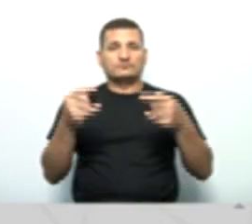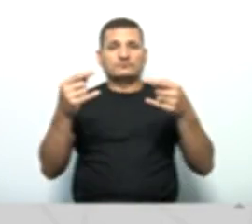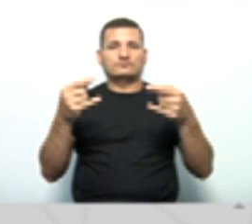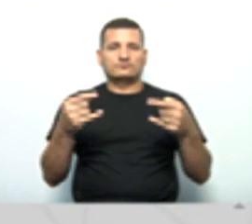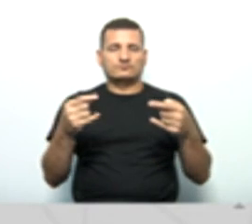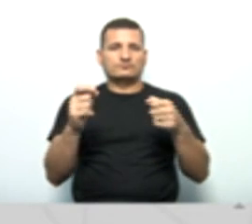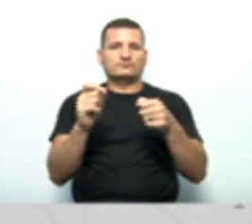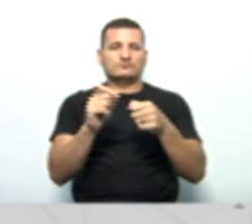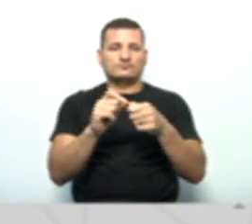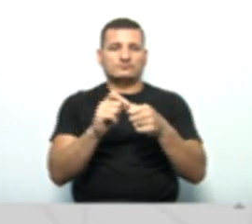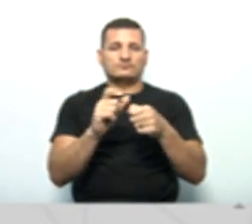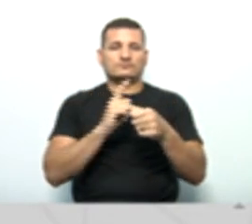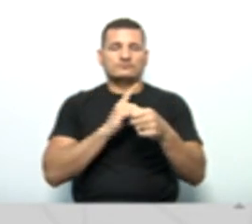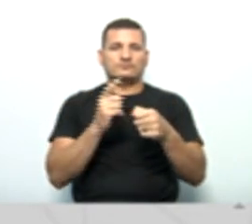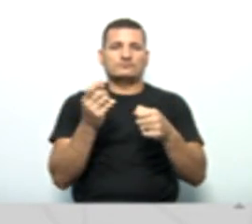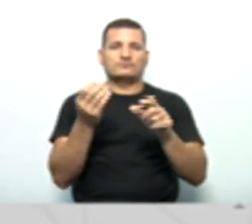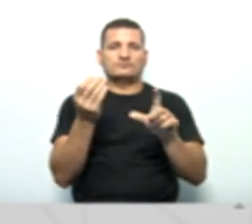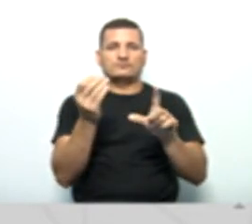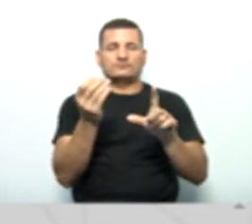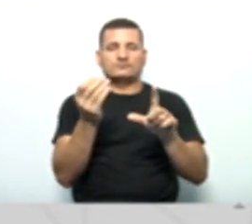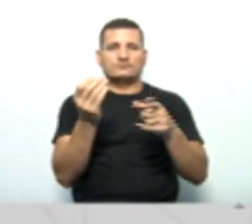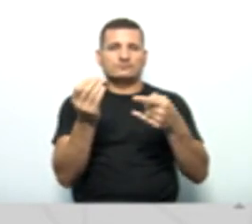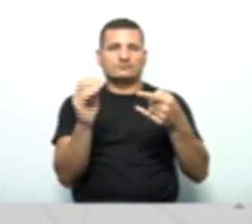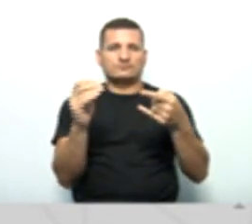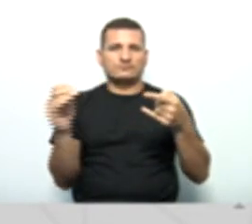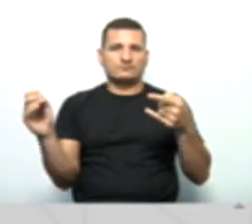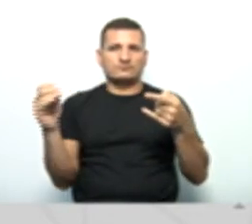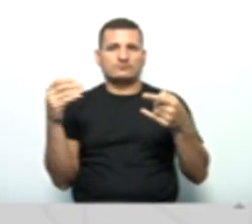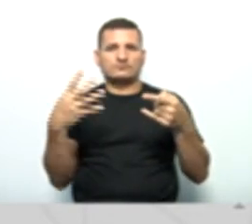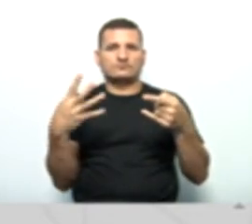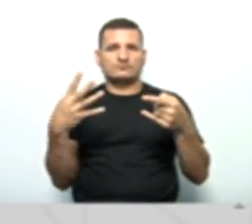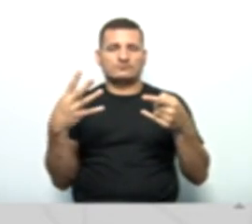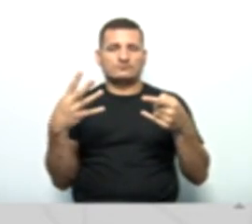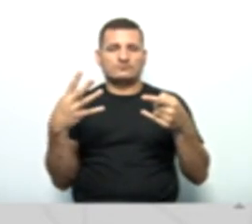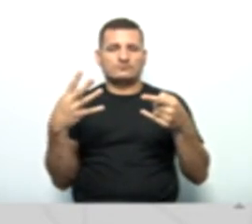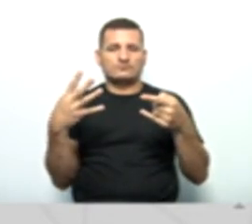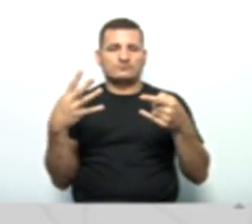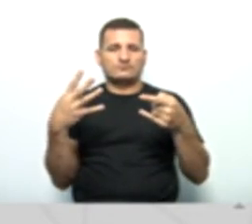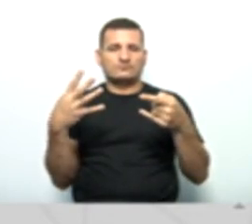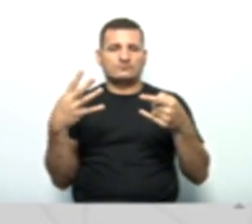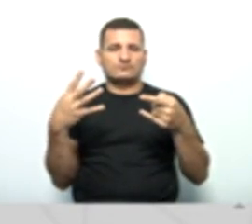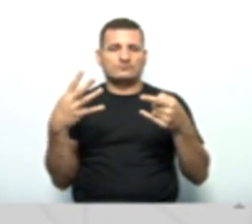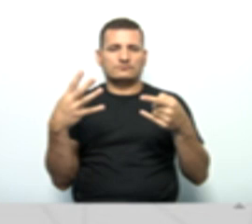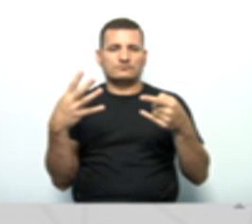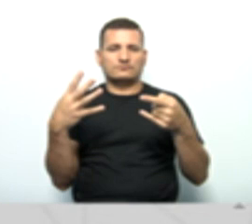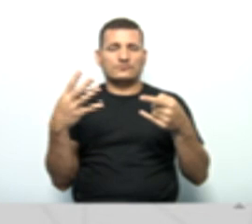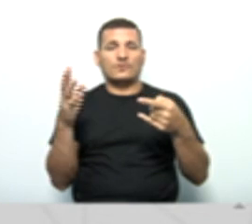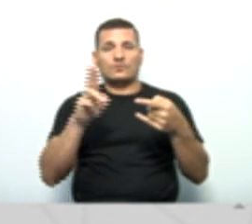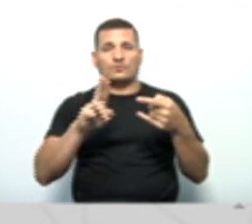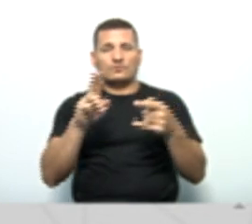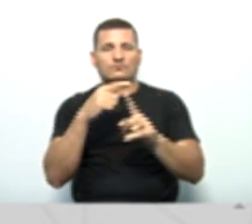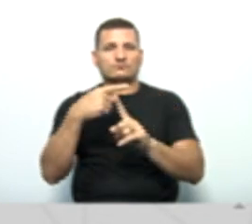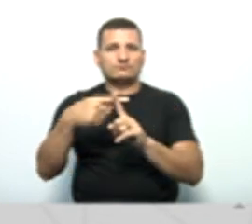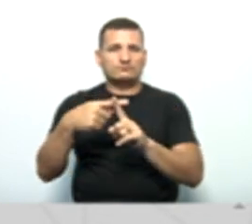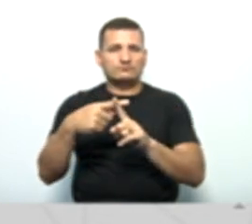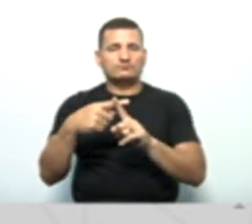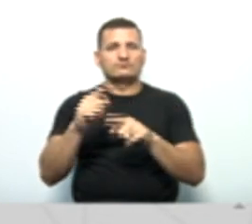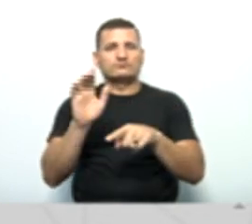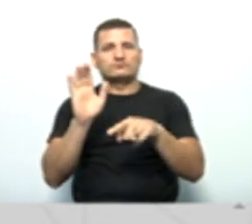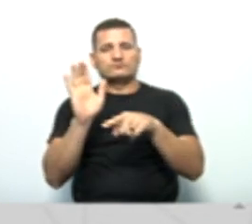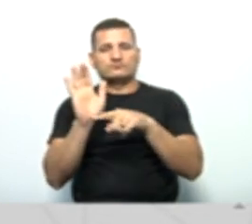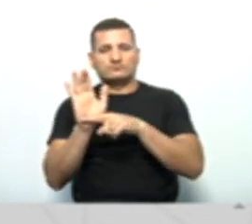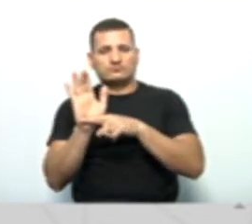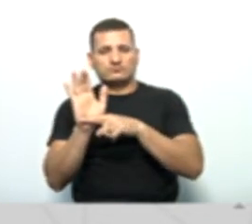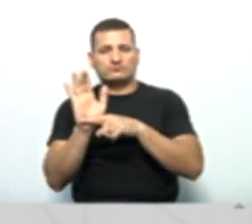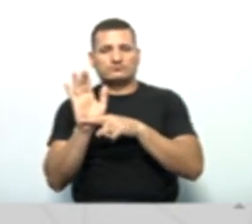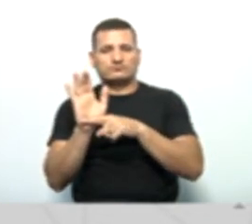recebe 4 elementos, 10, 20 e 30. E utiliza os operadores aritméticos, adição, subtração, multiplicação, divisão